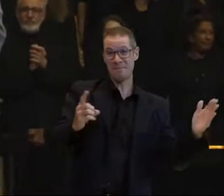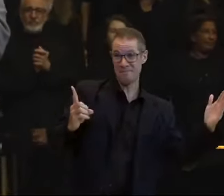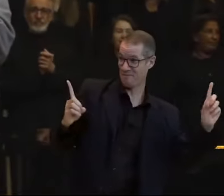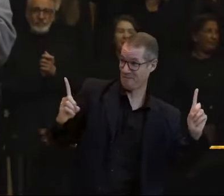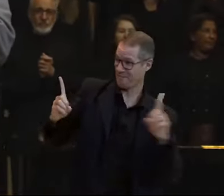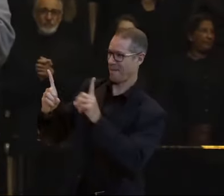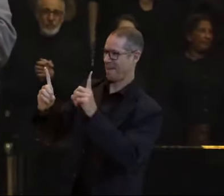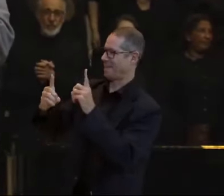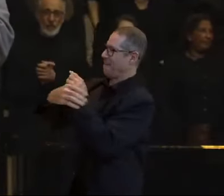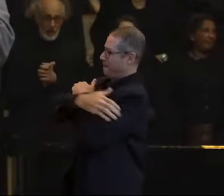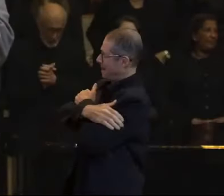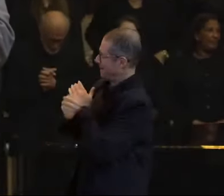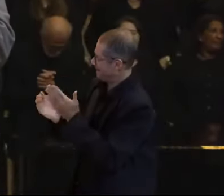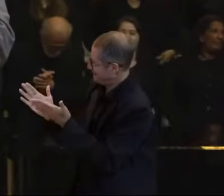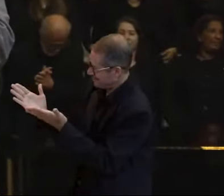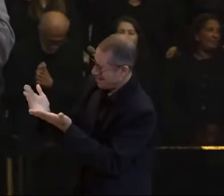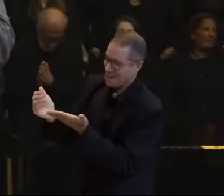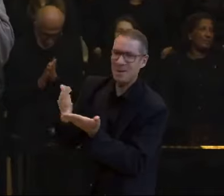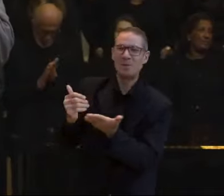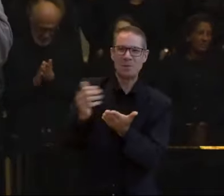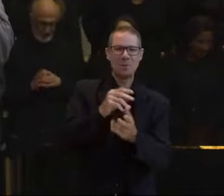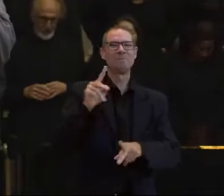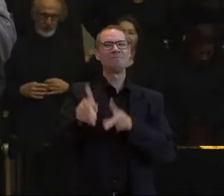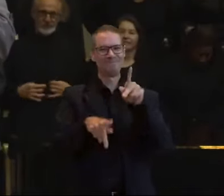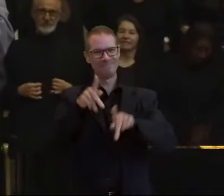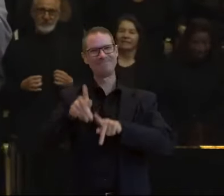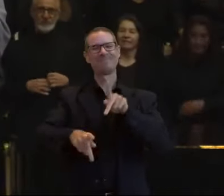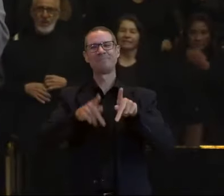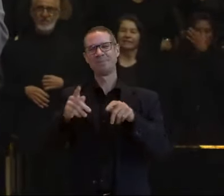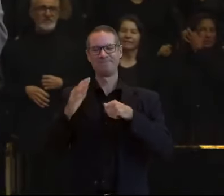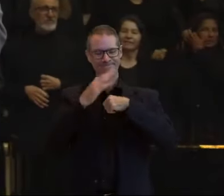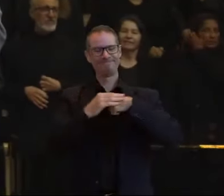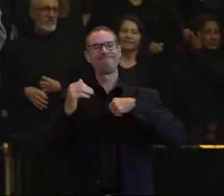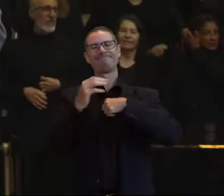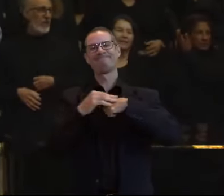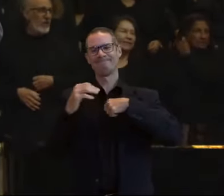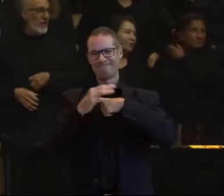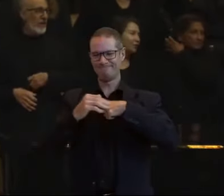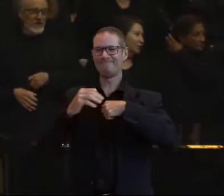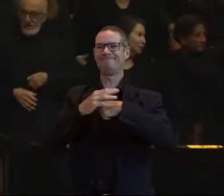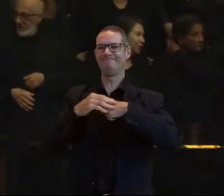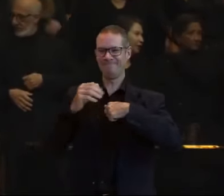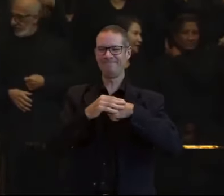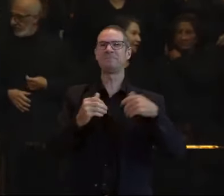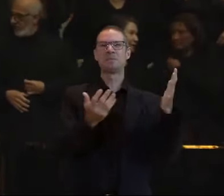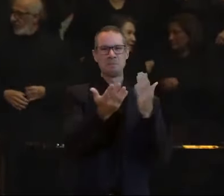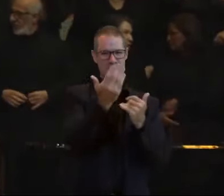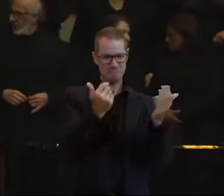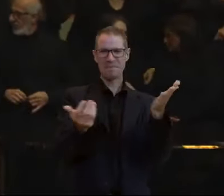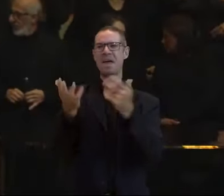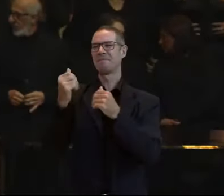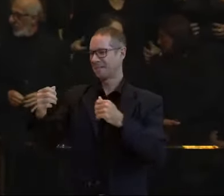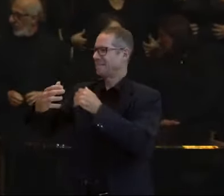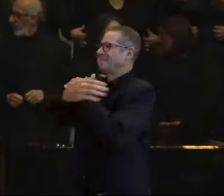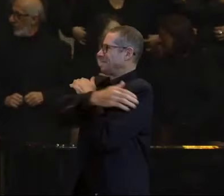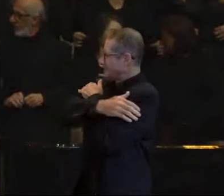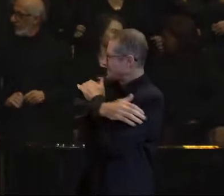aqui, acolhe aí esse povo aí carinhosamente, tá? Pode vir mais gente aqui